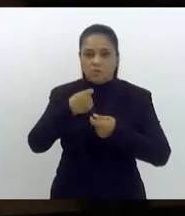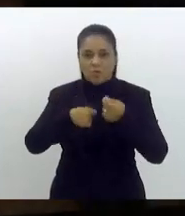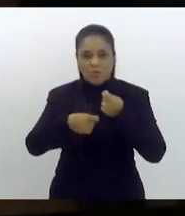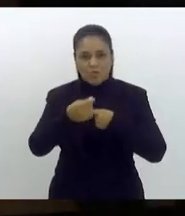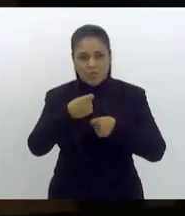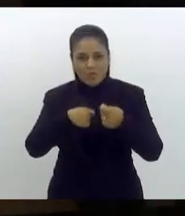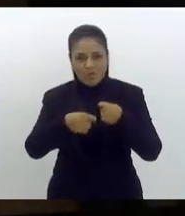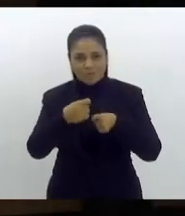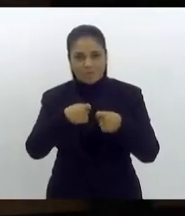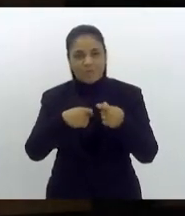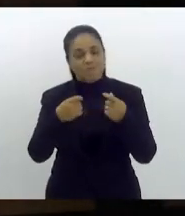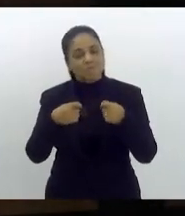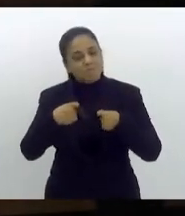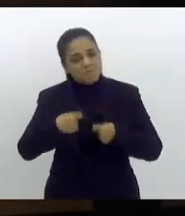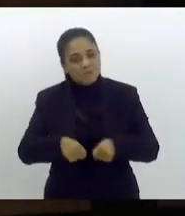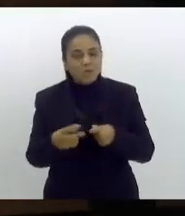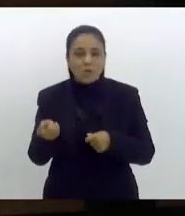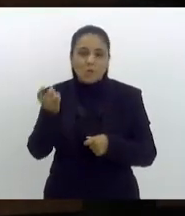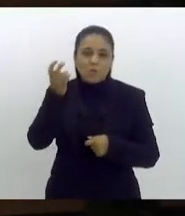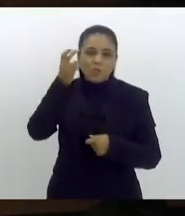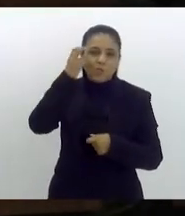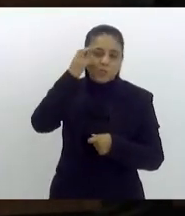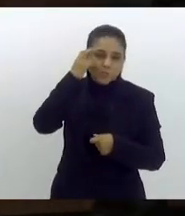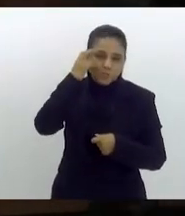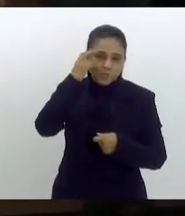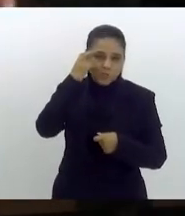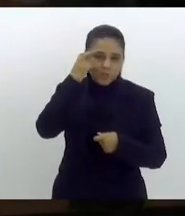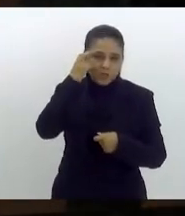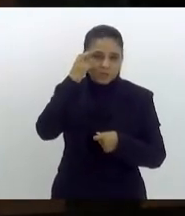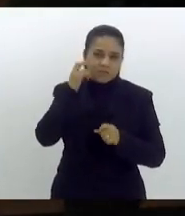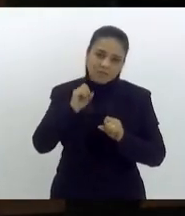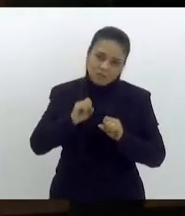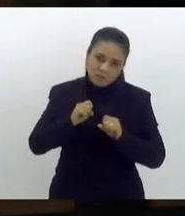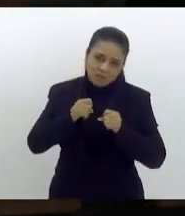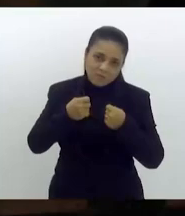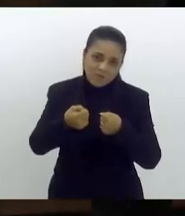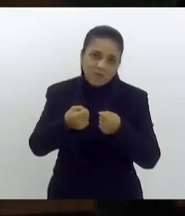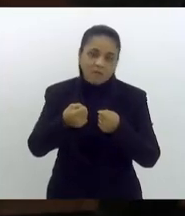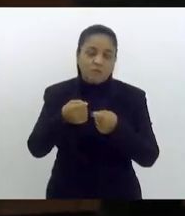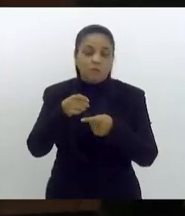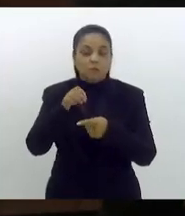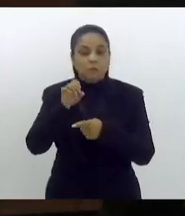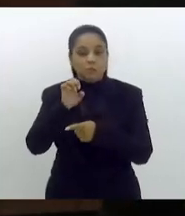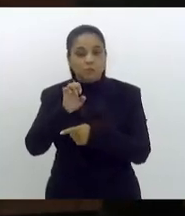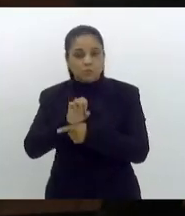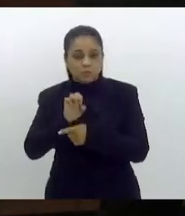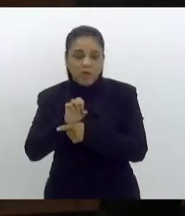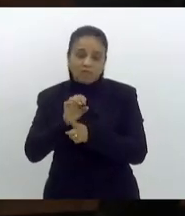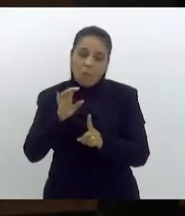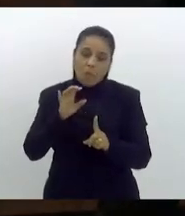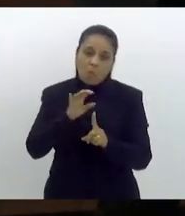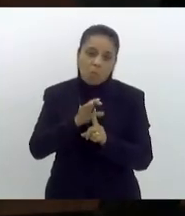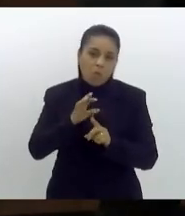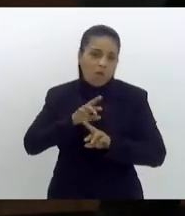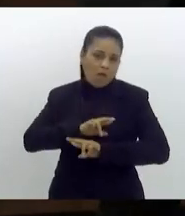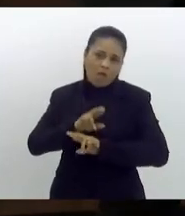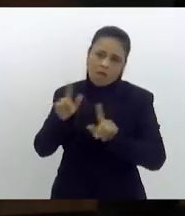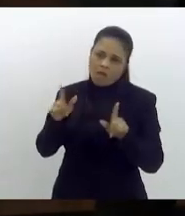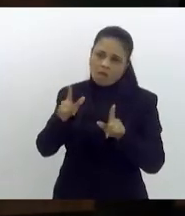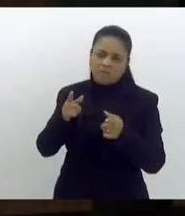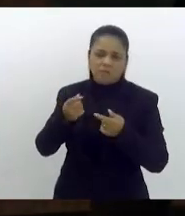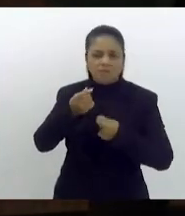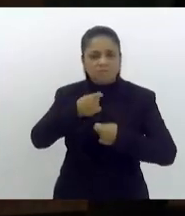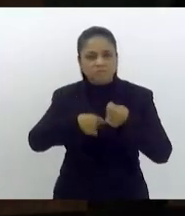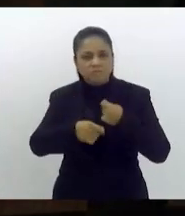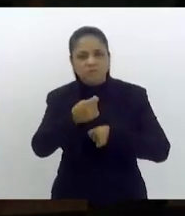a gente precisa criar uma cultura é algo que eu defendo da não interferência do estado do Poder Legislativo na atividade econômica